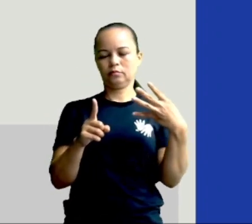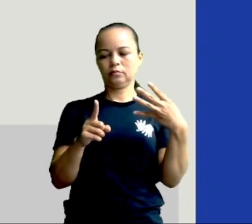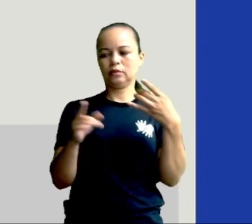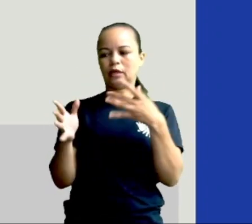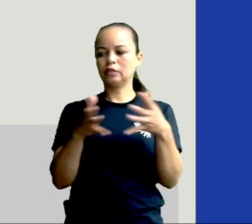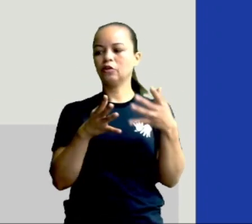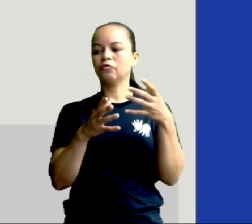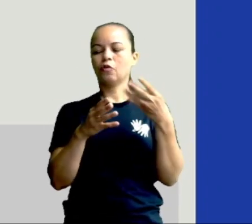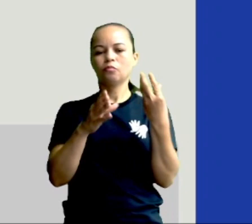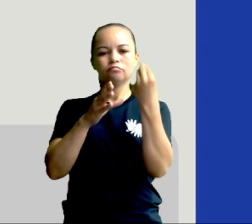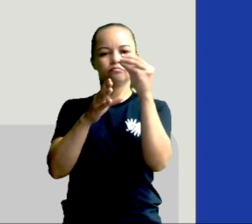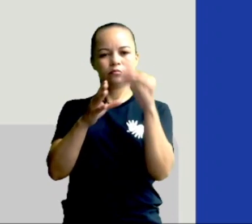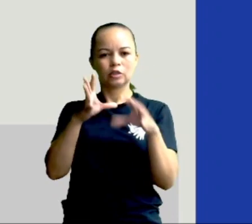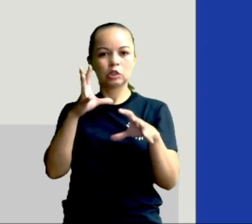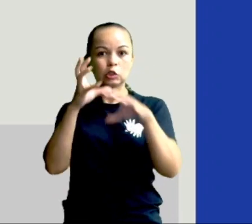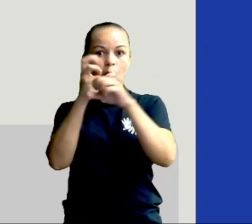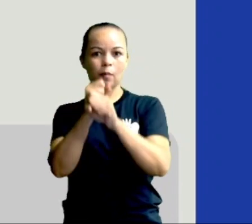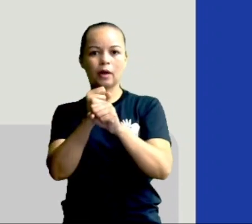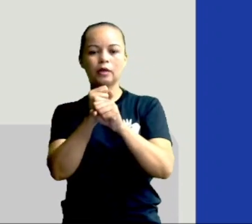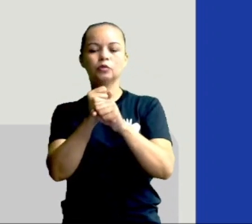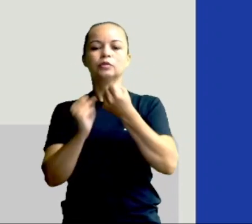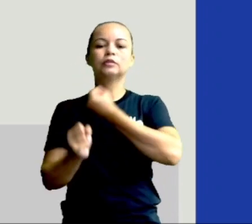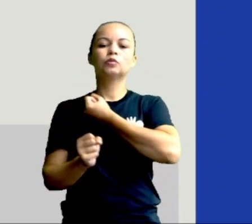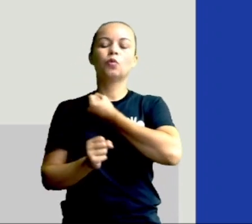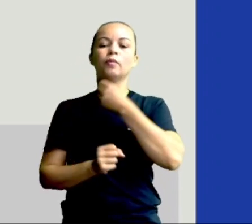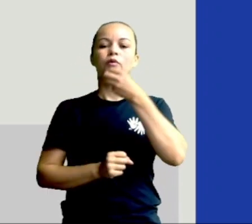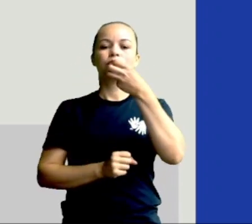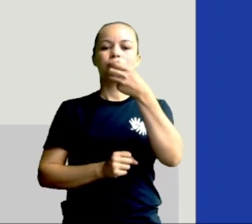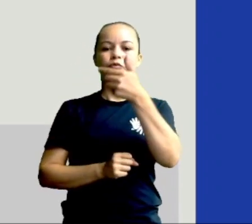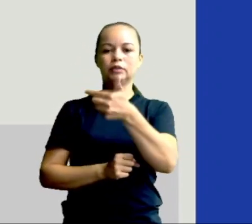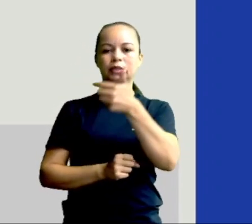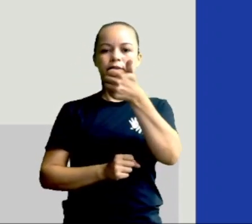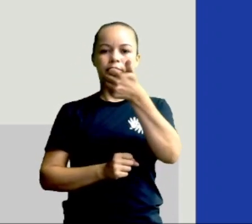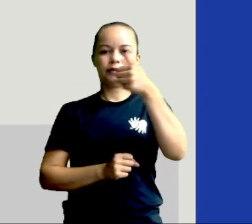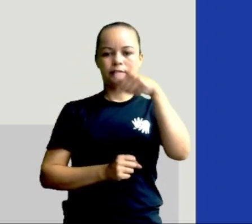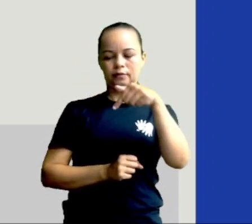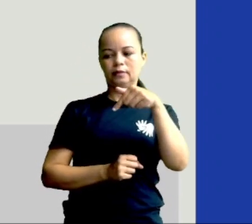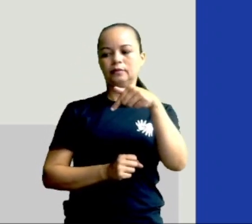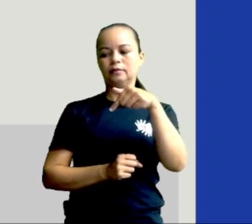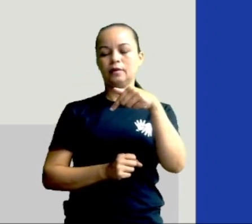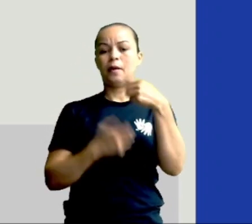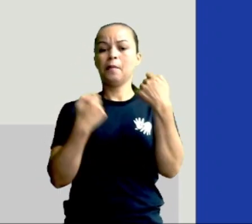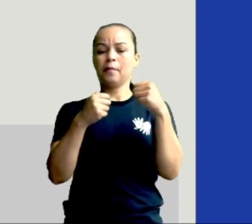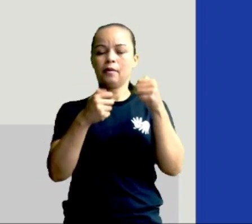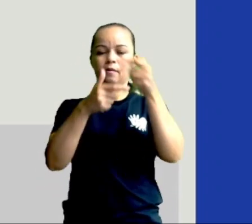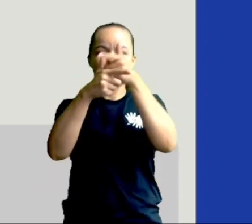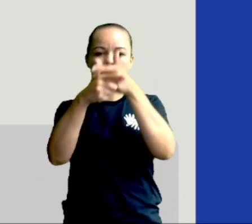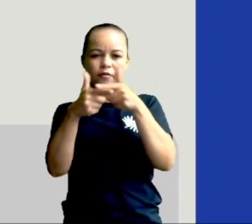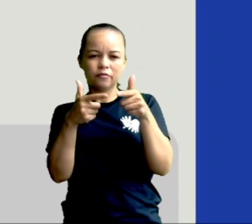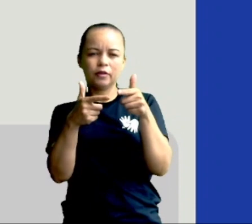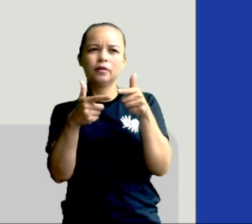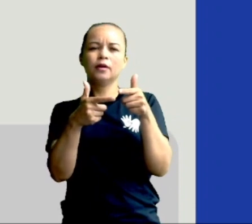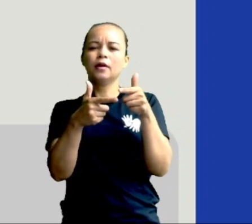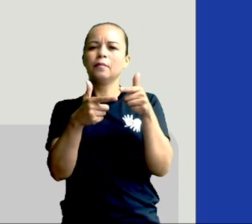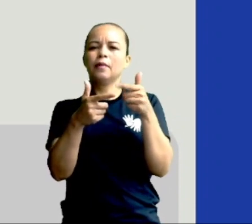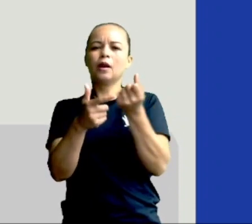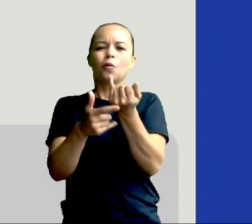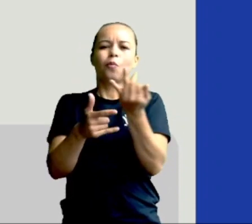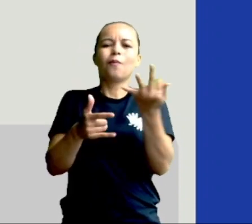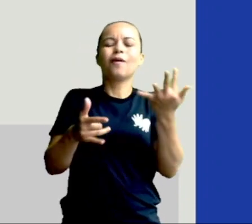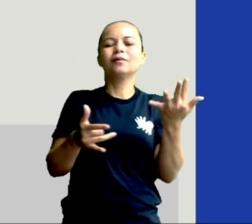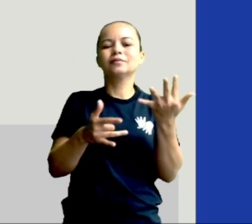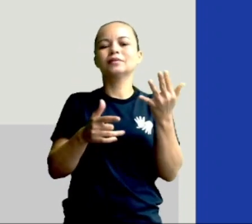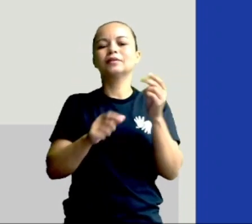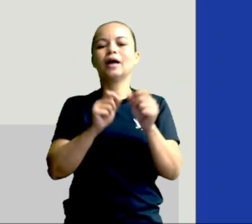com 217. E aí eu preciso dividir pela quantidade de elementos